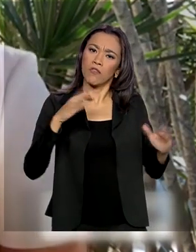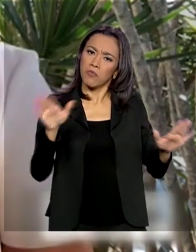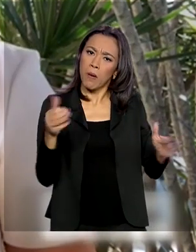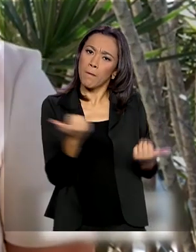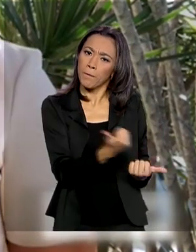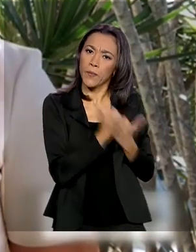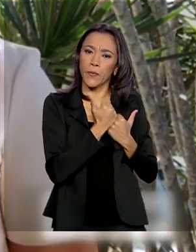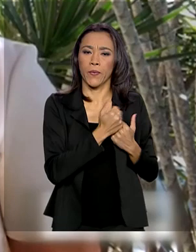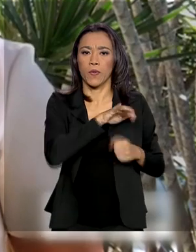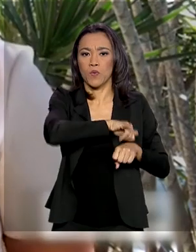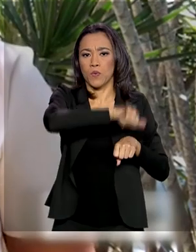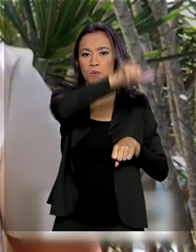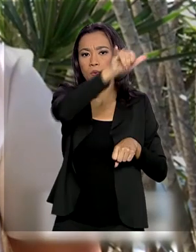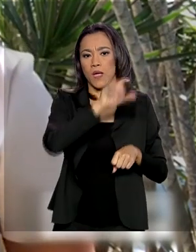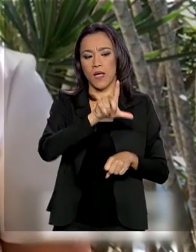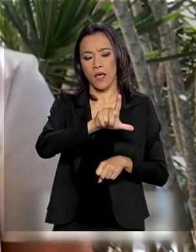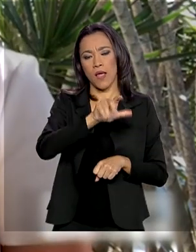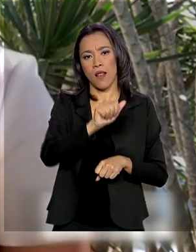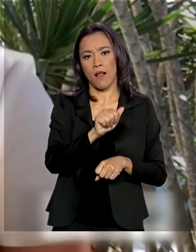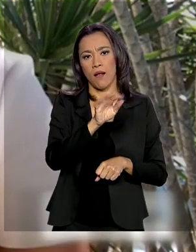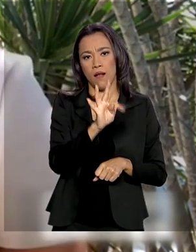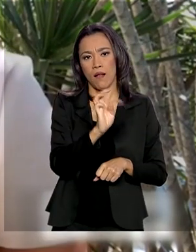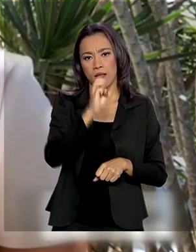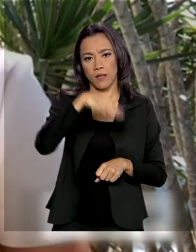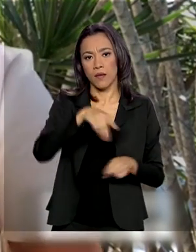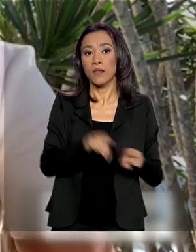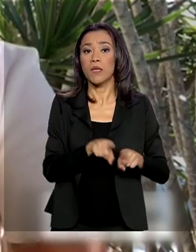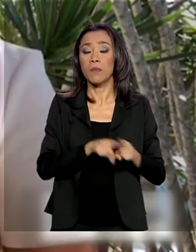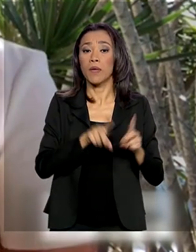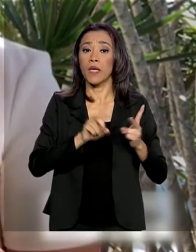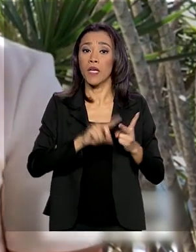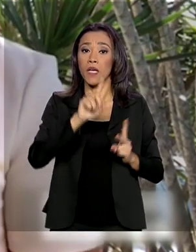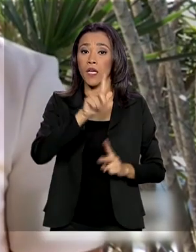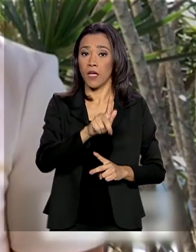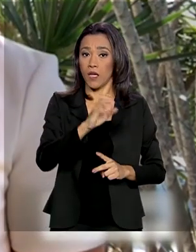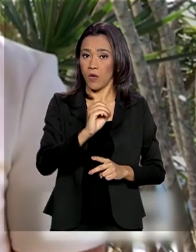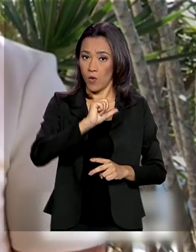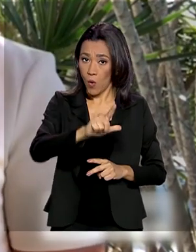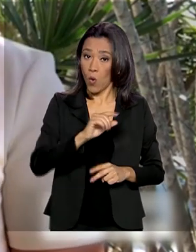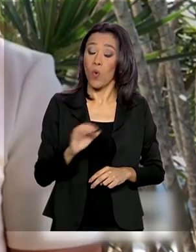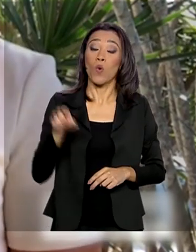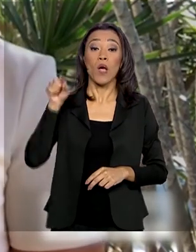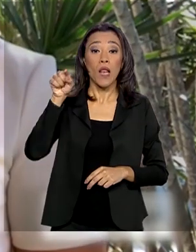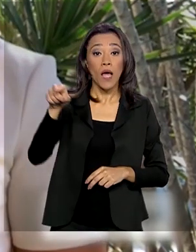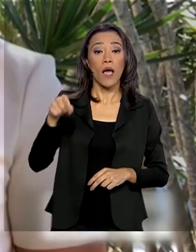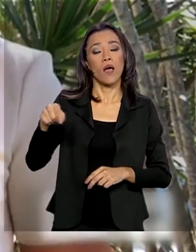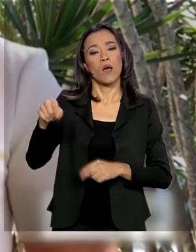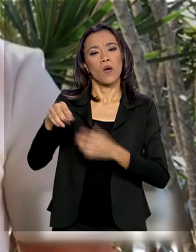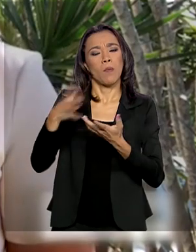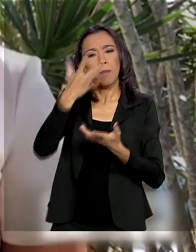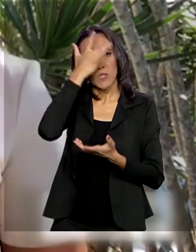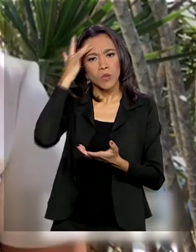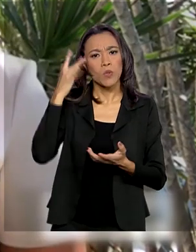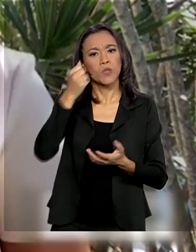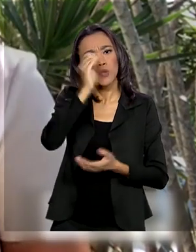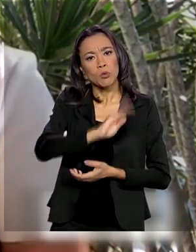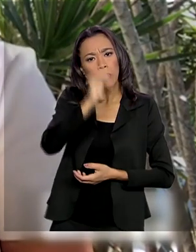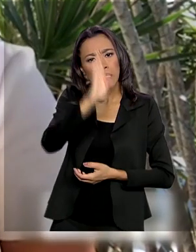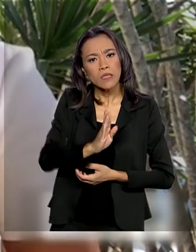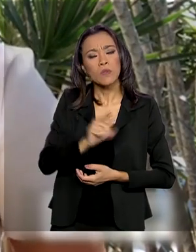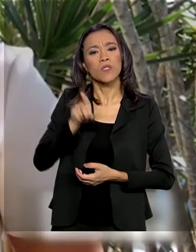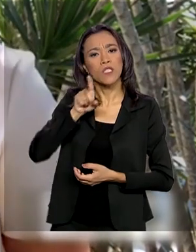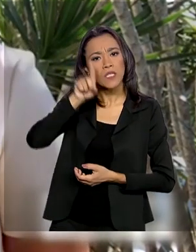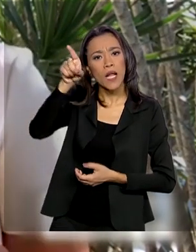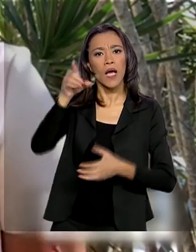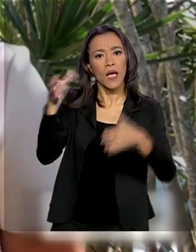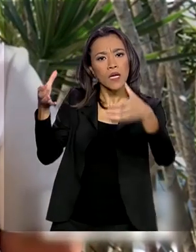Os 622 turistas brasileiros que estão retidos na capital peruana e em Cusco, também